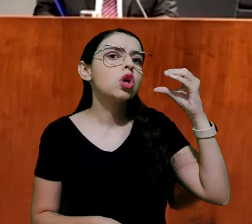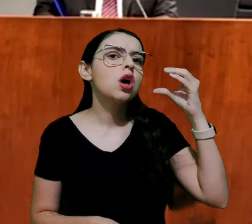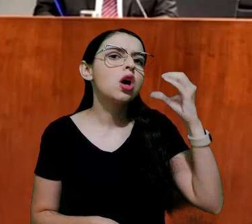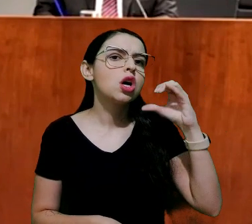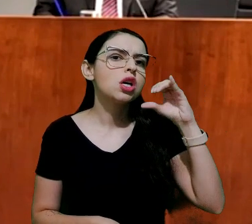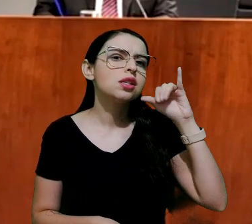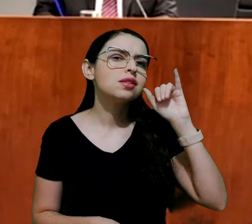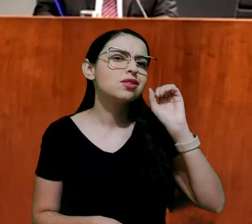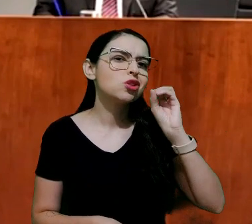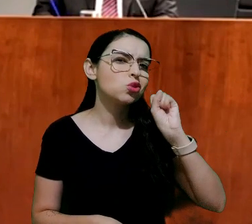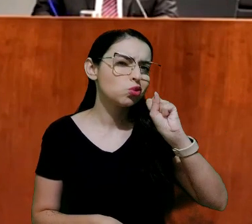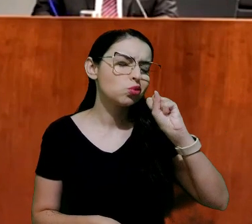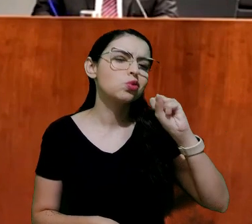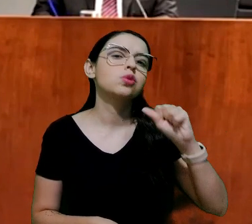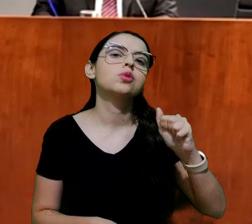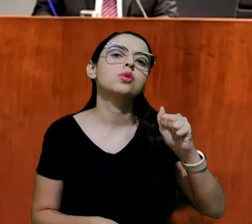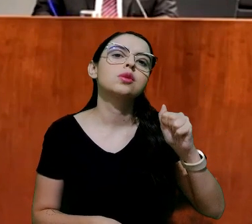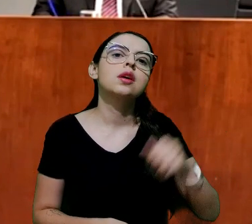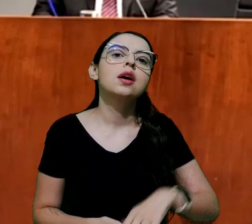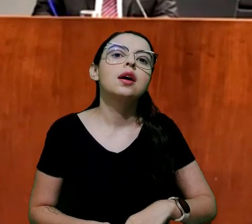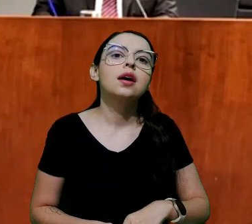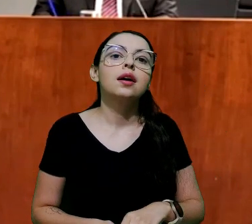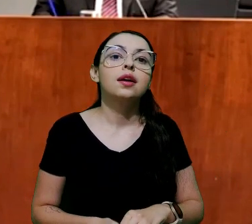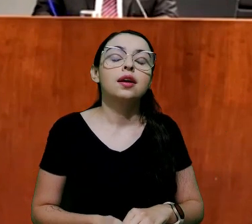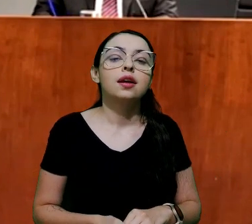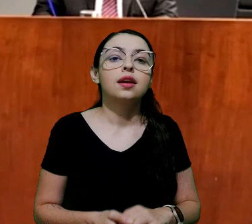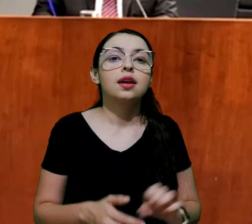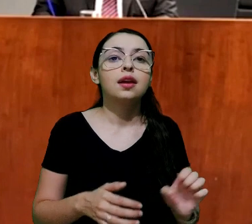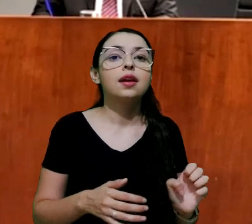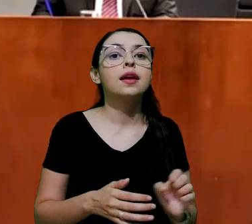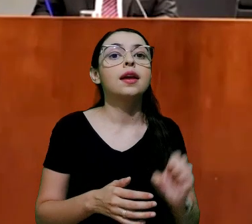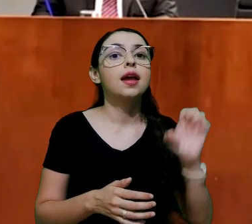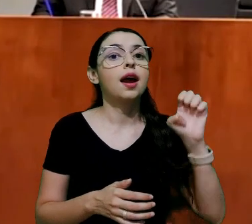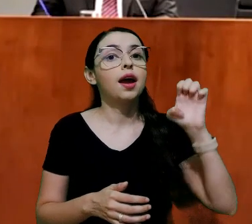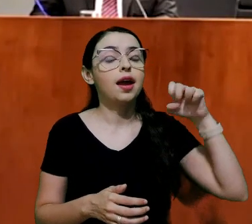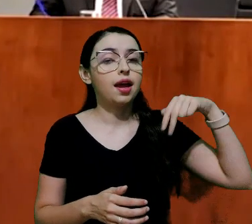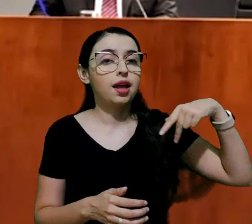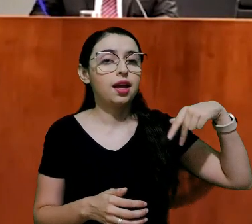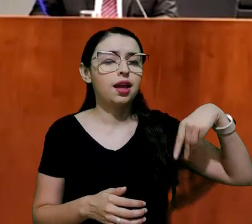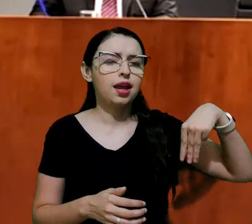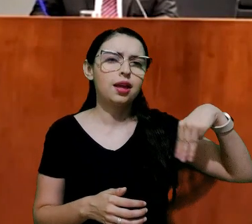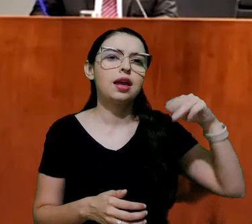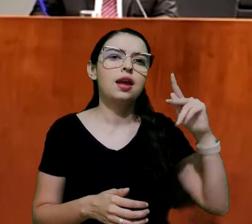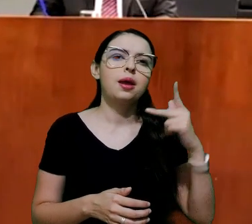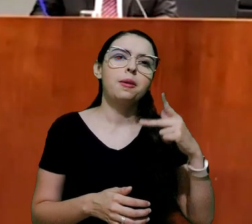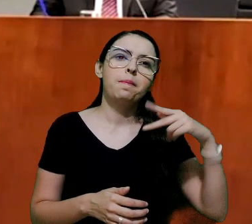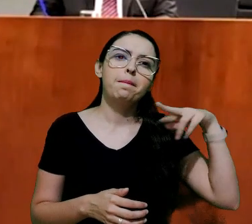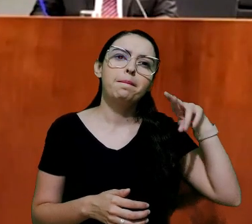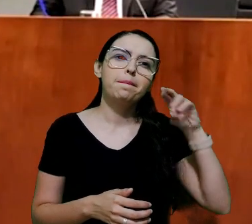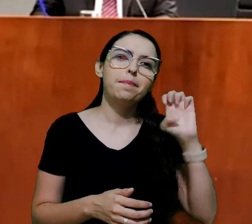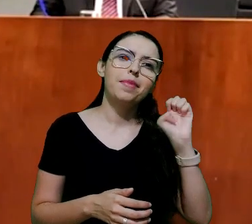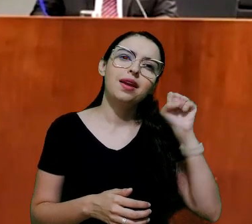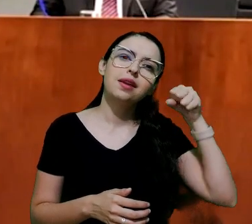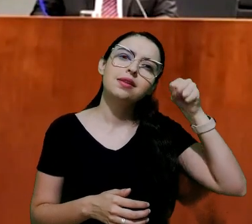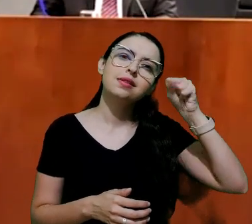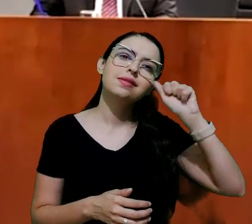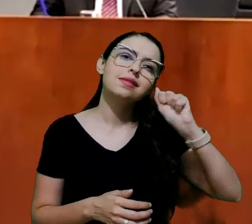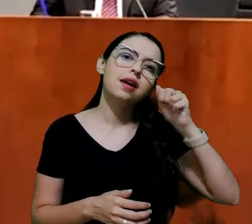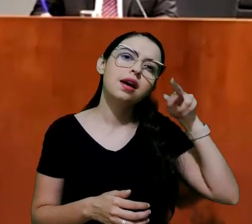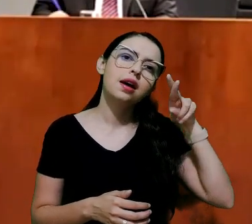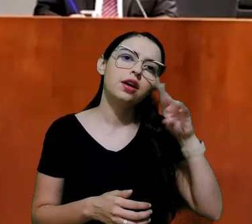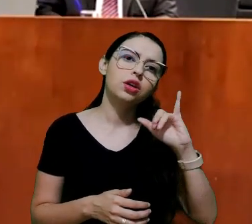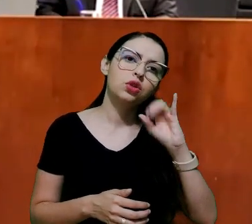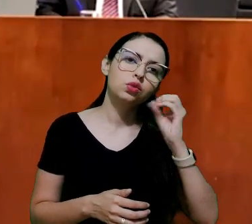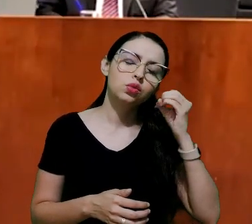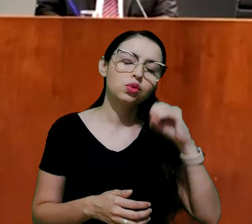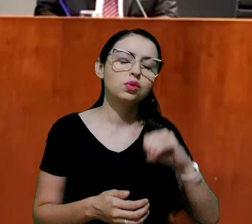como empresários, as pessoas que são as herdeiras daquele